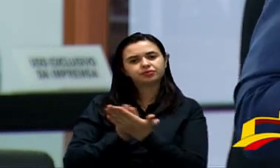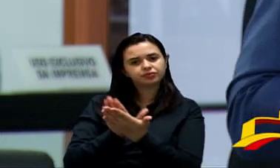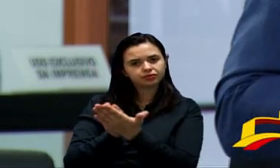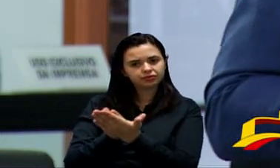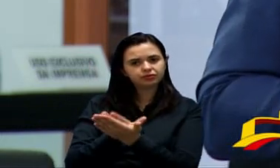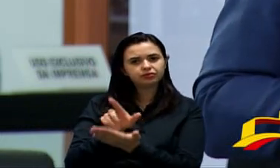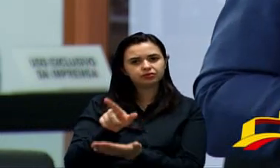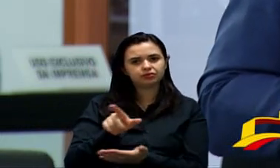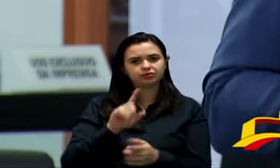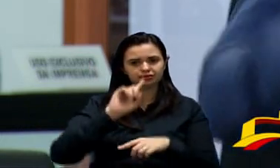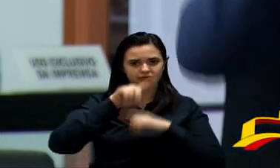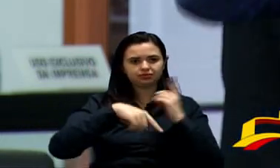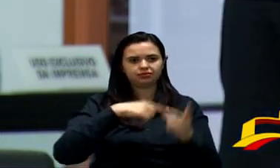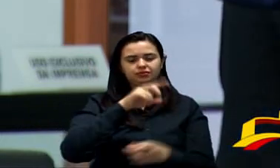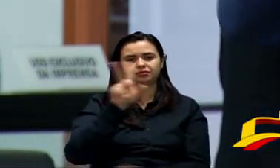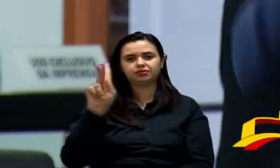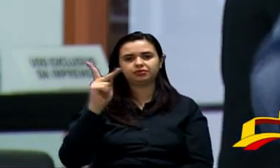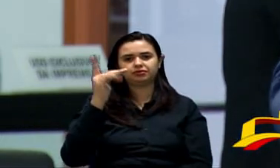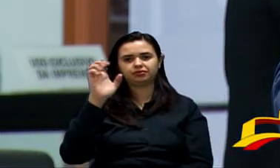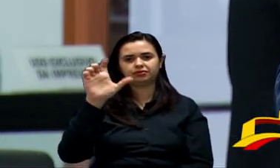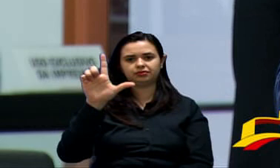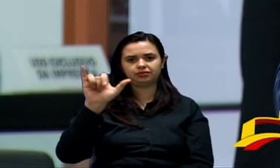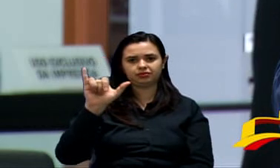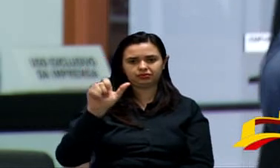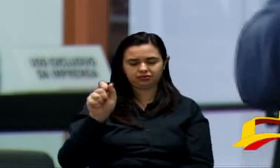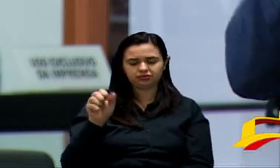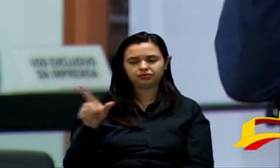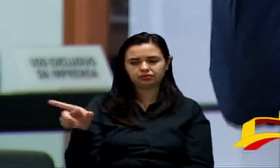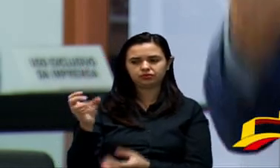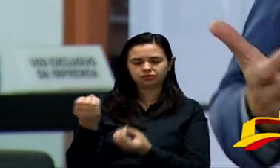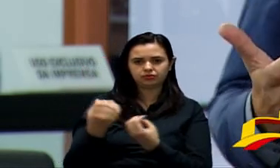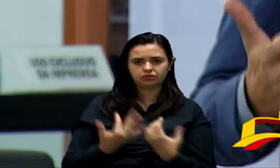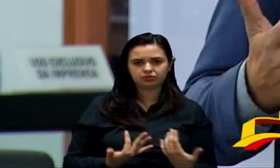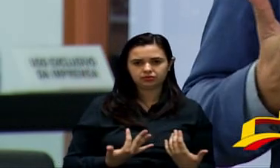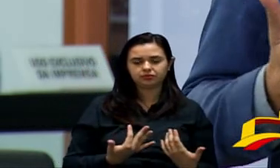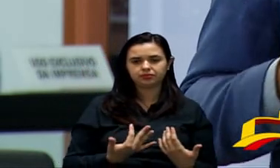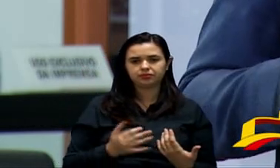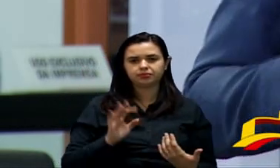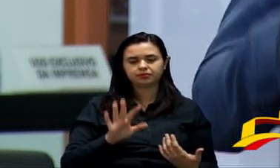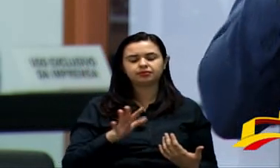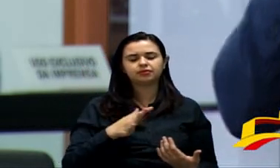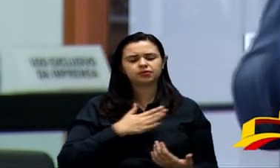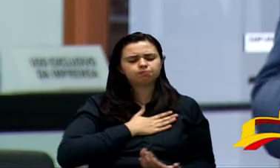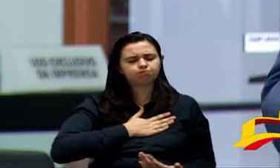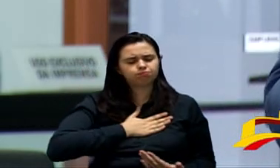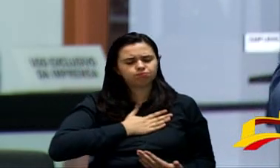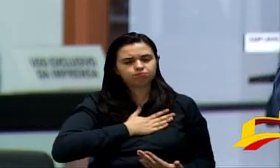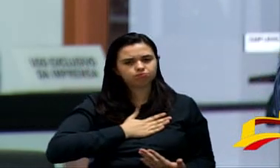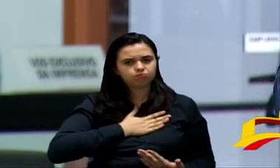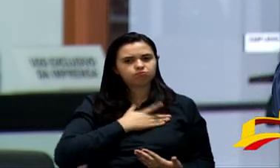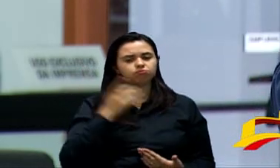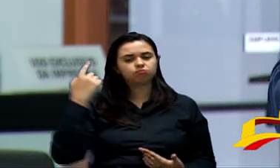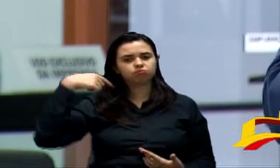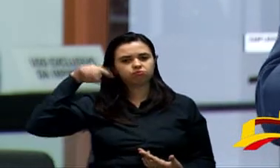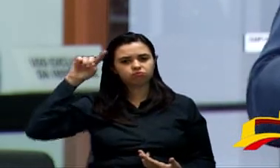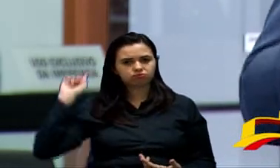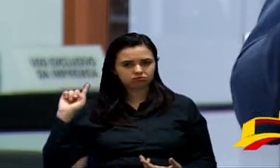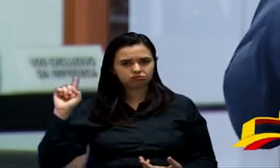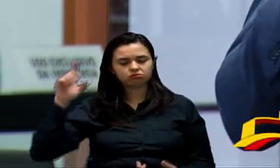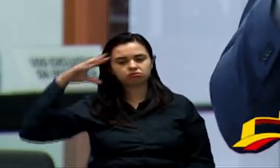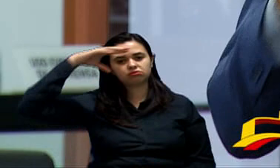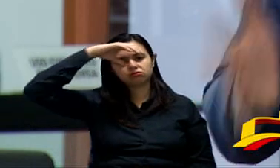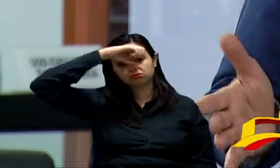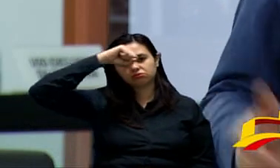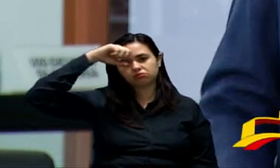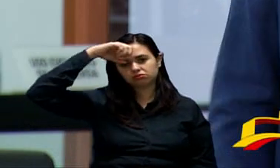Hélio Brasileiro falar, com quem obrigado. Eu tenho o prazer de trabalhar desde o mandato passado e aprender com o doutor Hélio Brasileiro, que eu